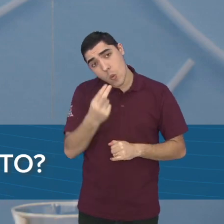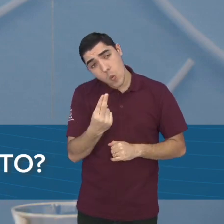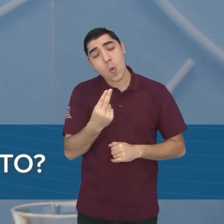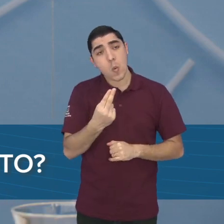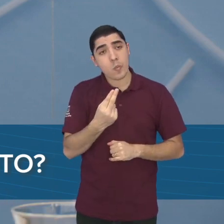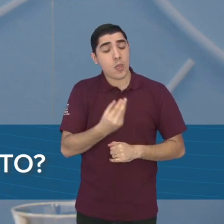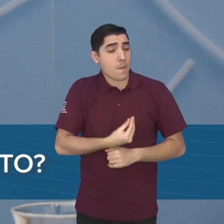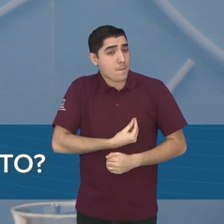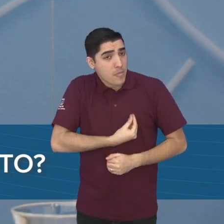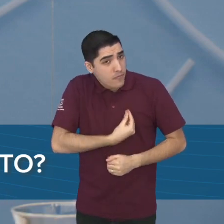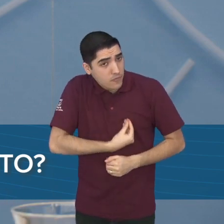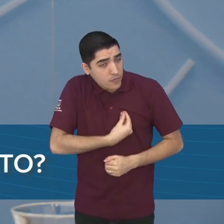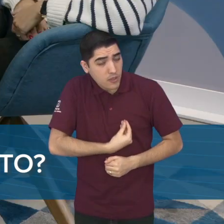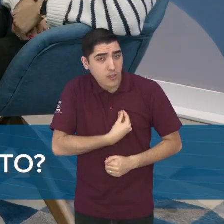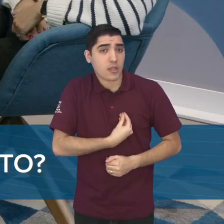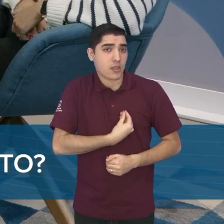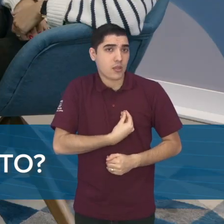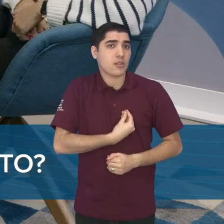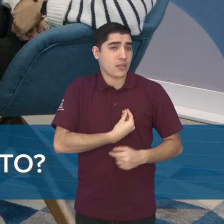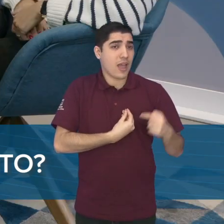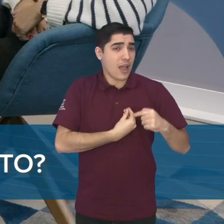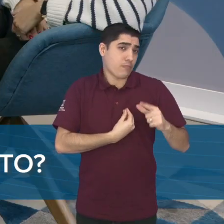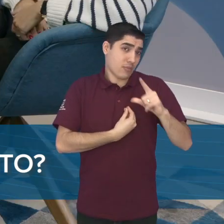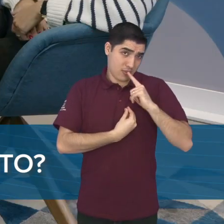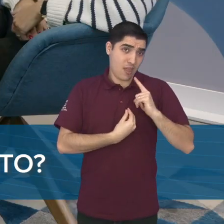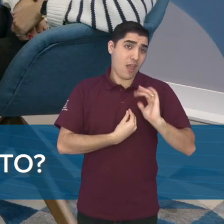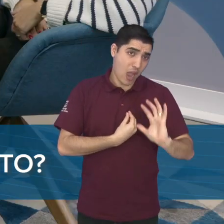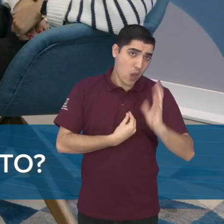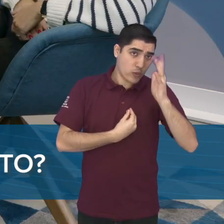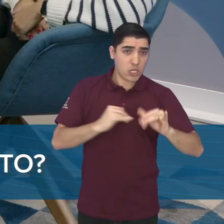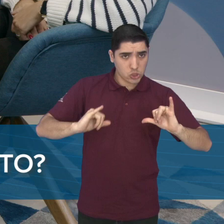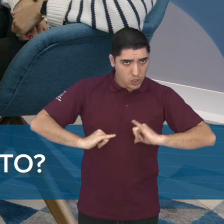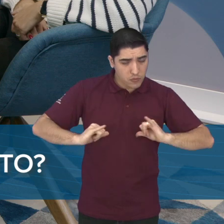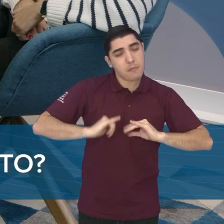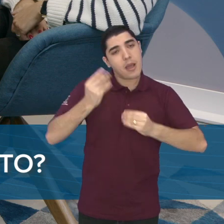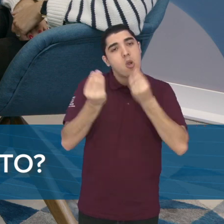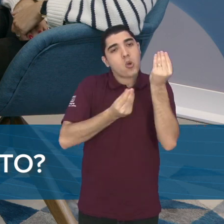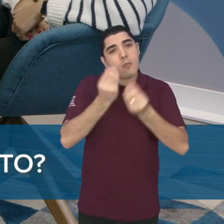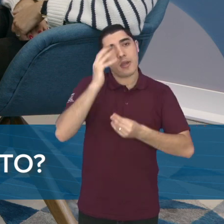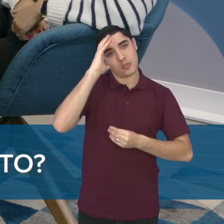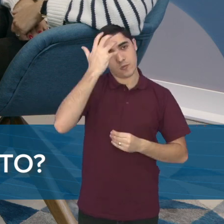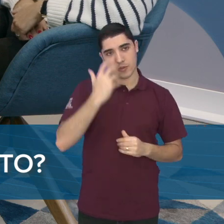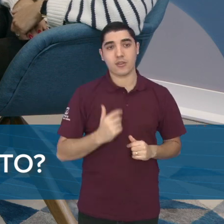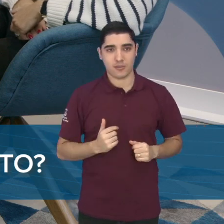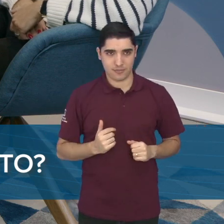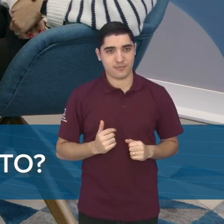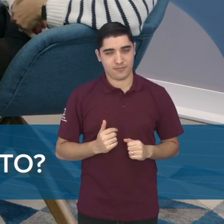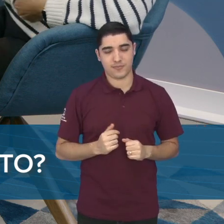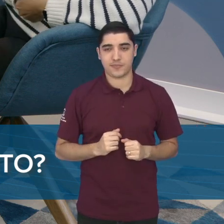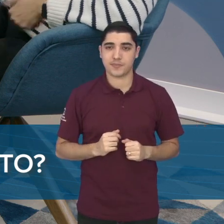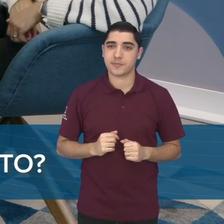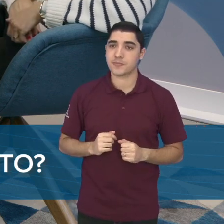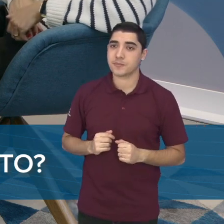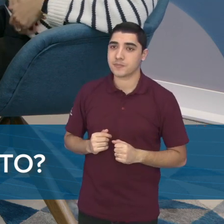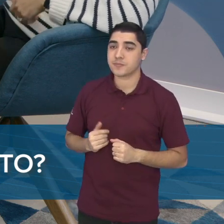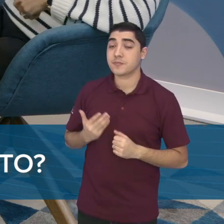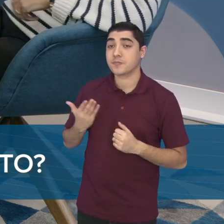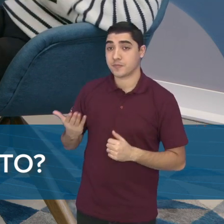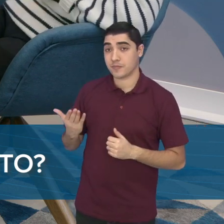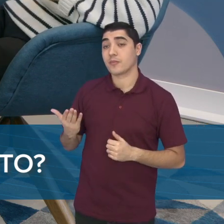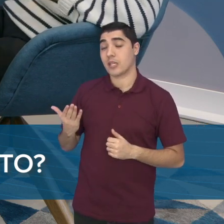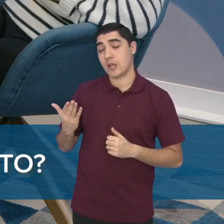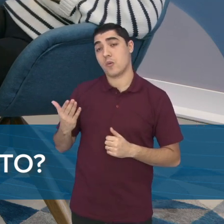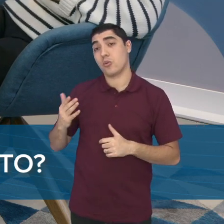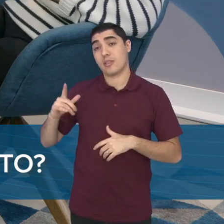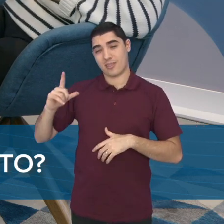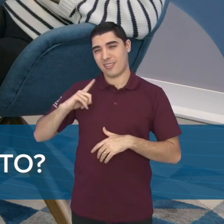vivência mais pautada em sofrimento, digamos assim, né? Isso. Eu acho que assim, na verdade, quando a gente